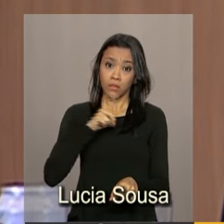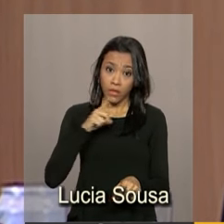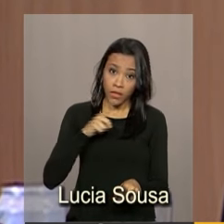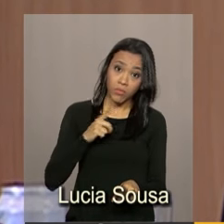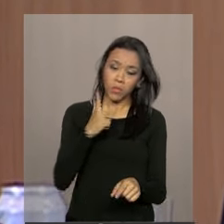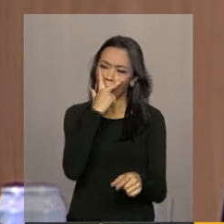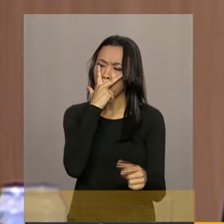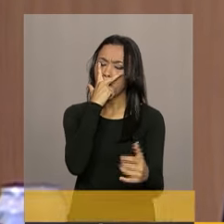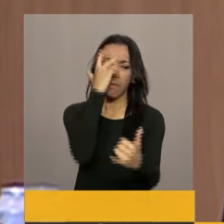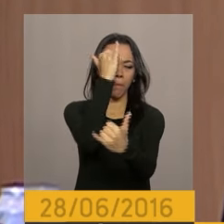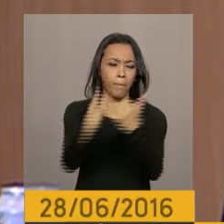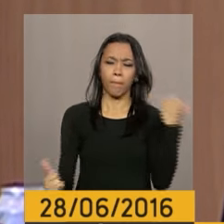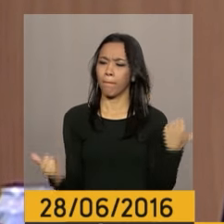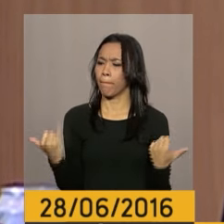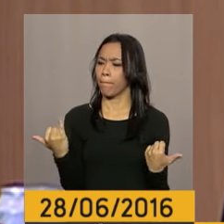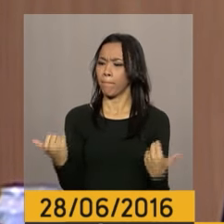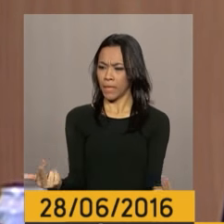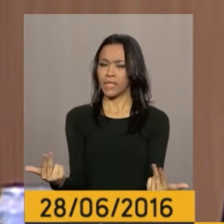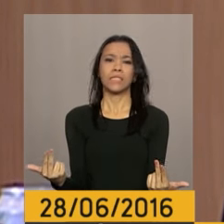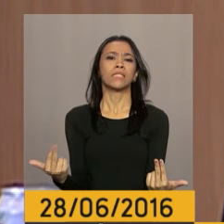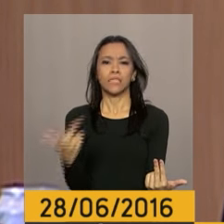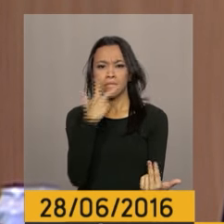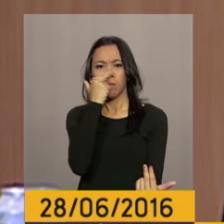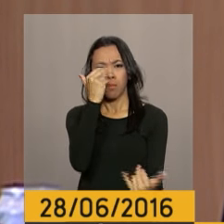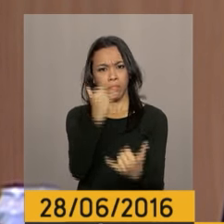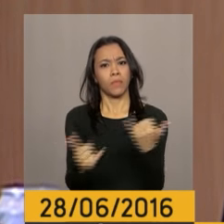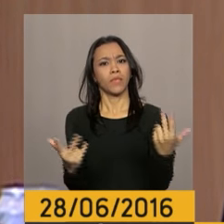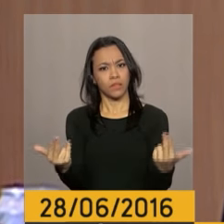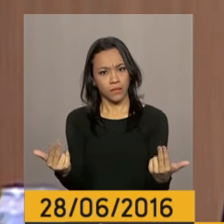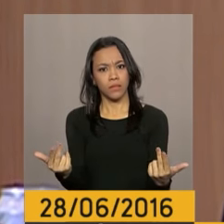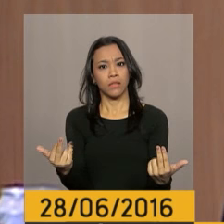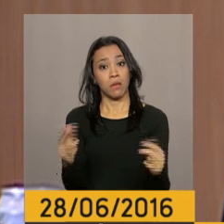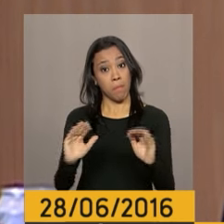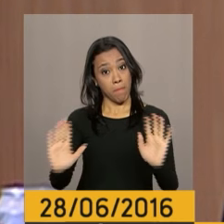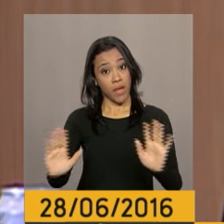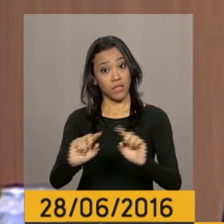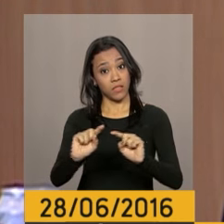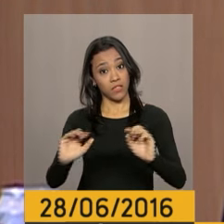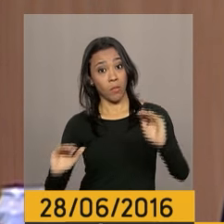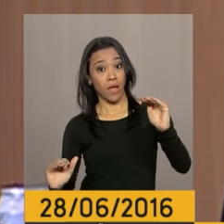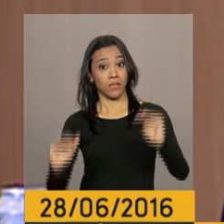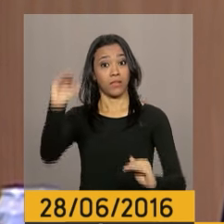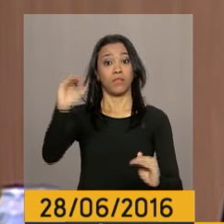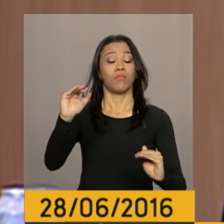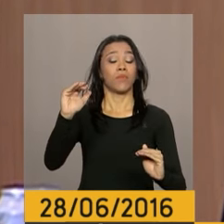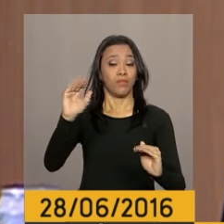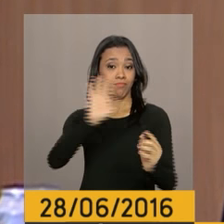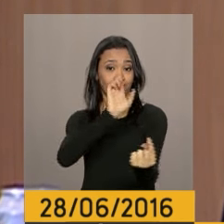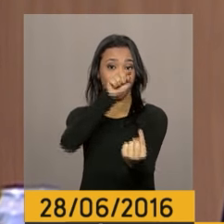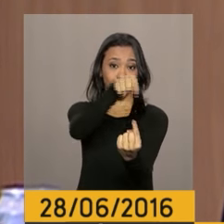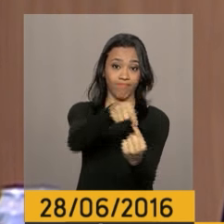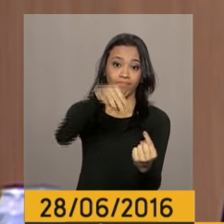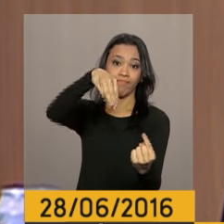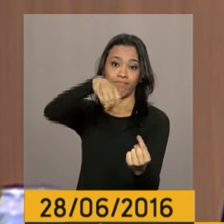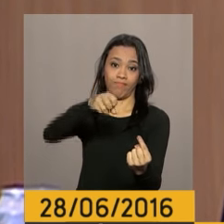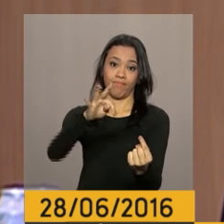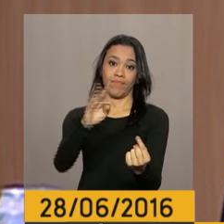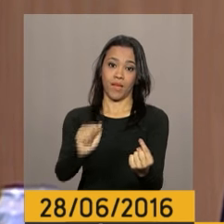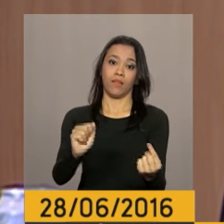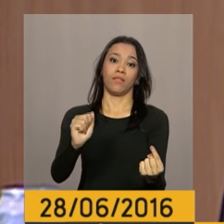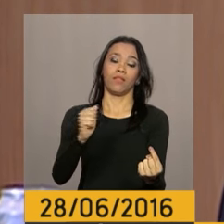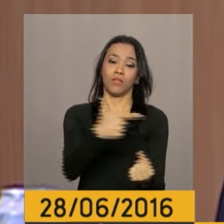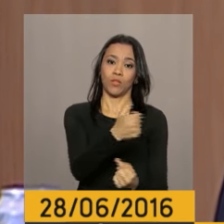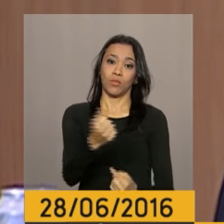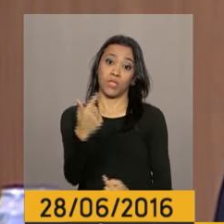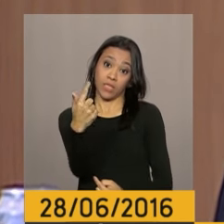são parecidas. São parecidas, mas estão acima do centro da meta para 2017. Então, como é